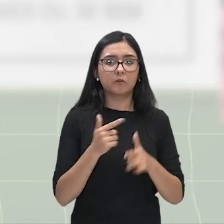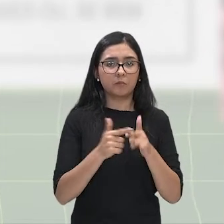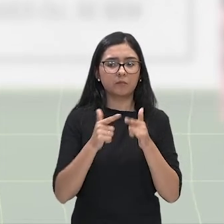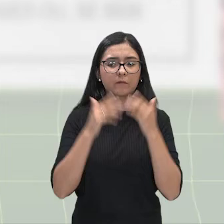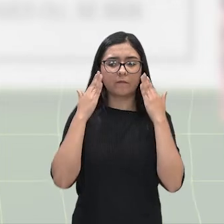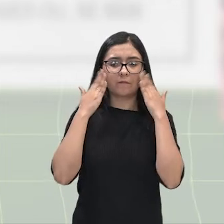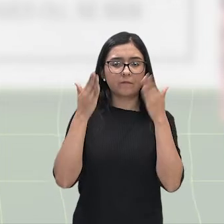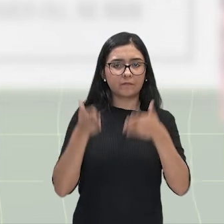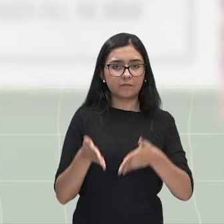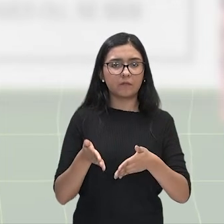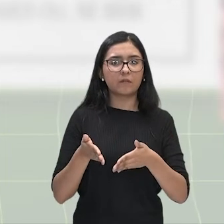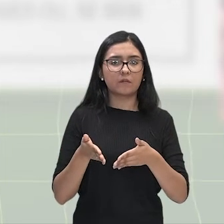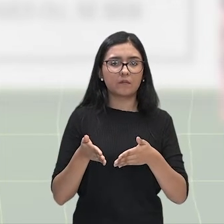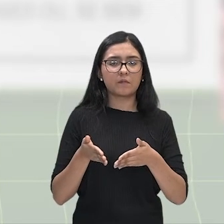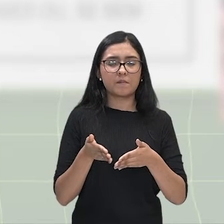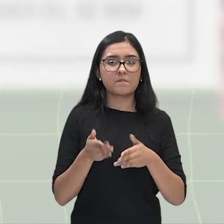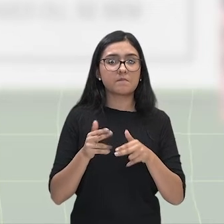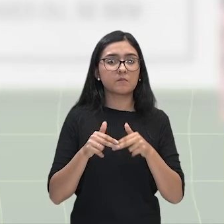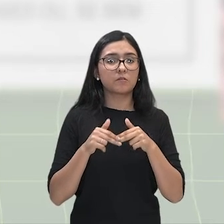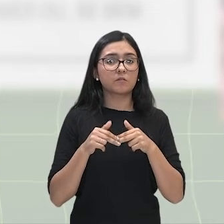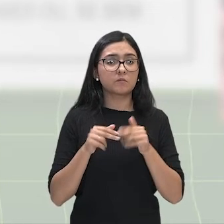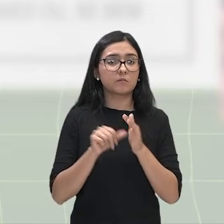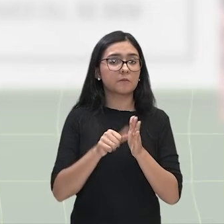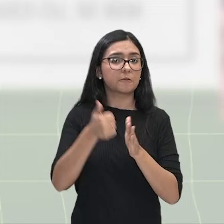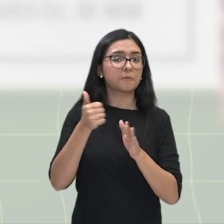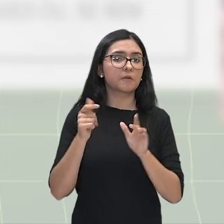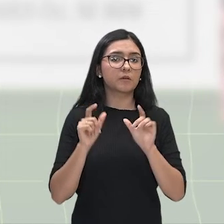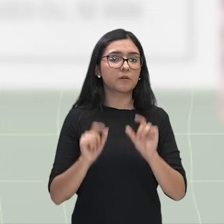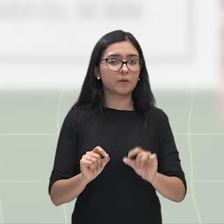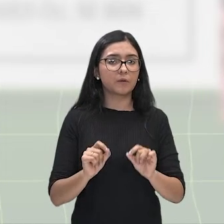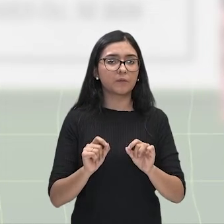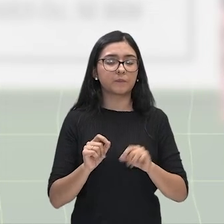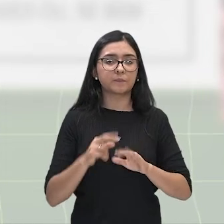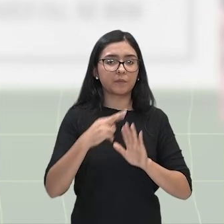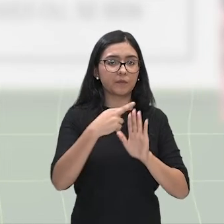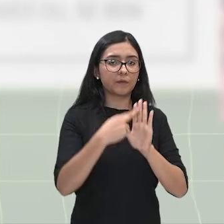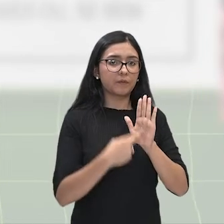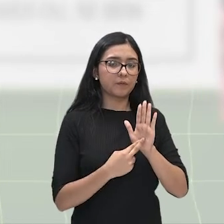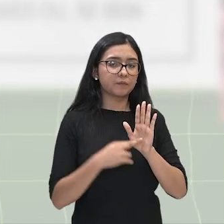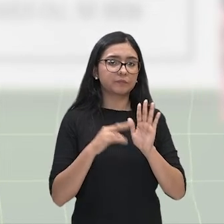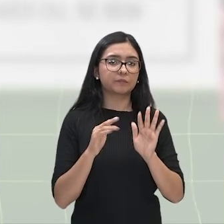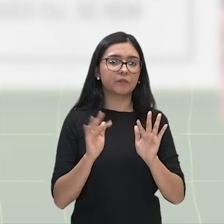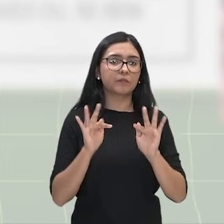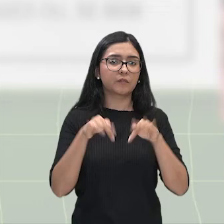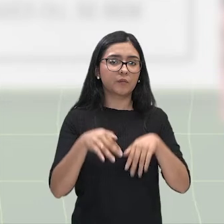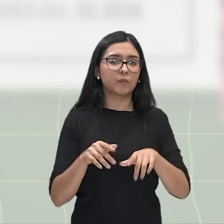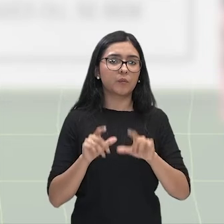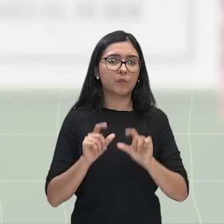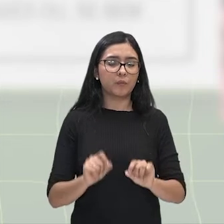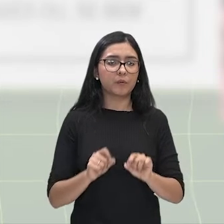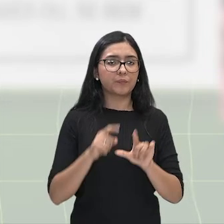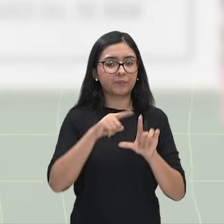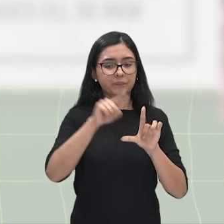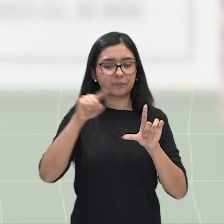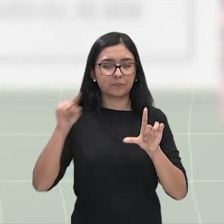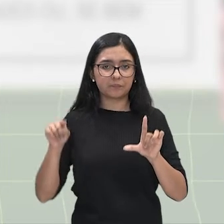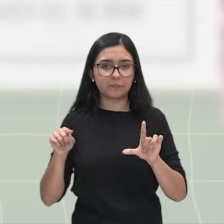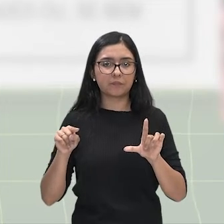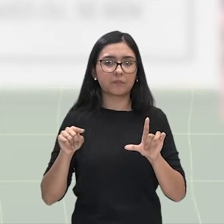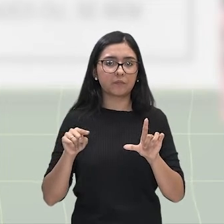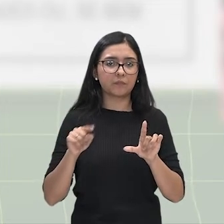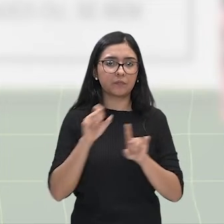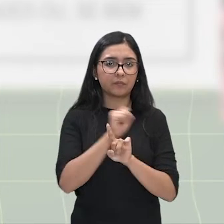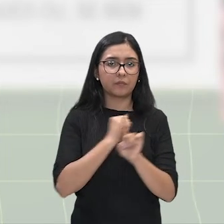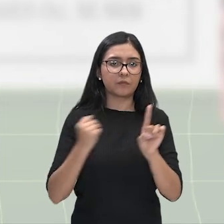específicas. Por isso, pela primeira vez, o relatório concluiu um índice de normas